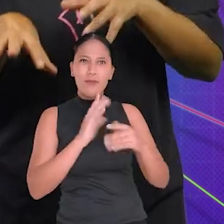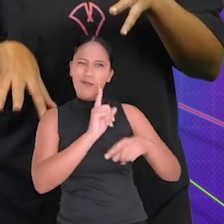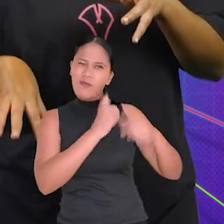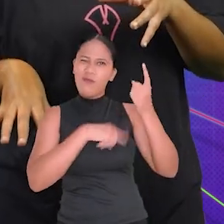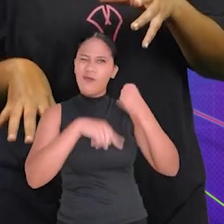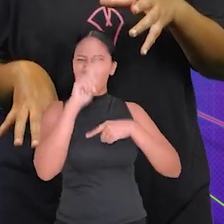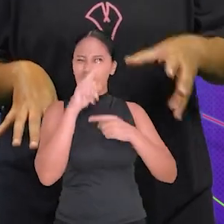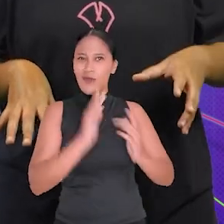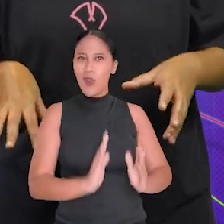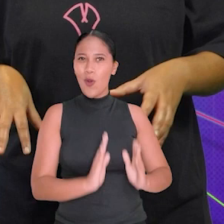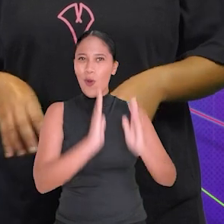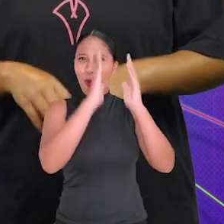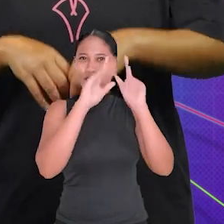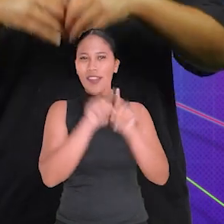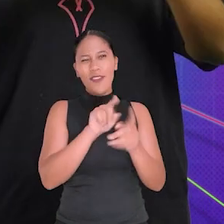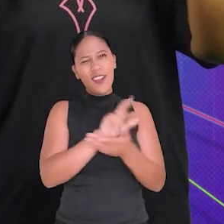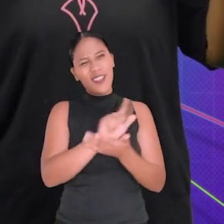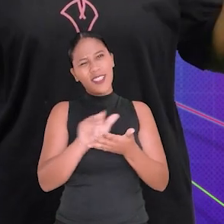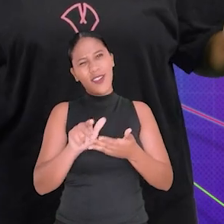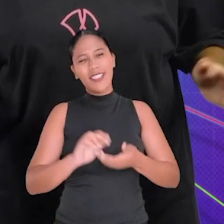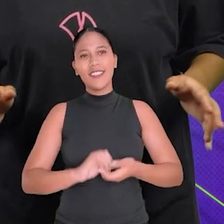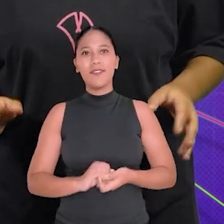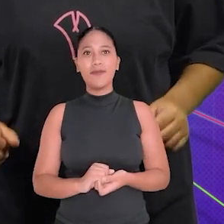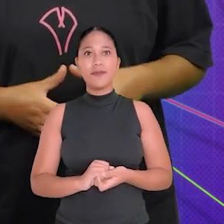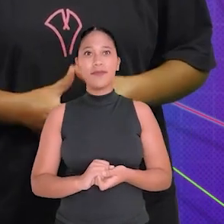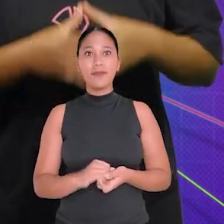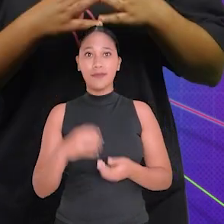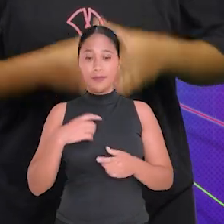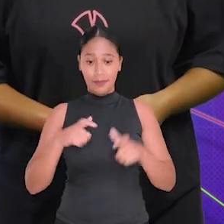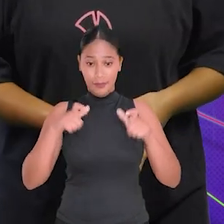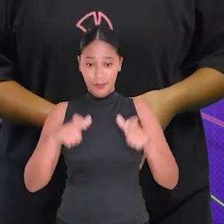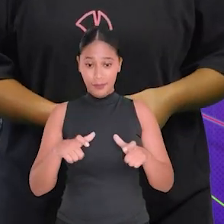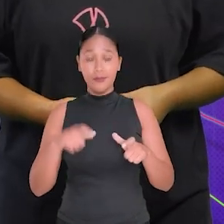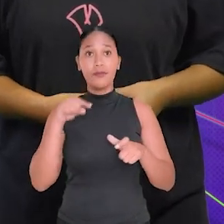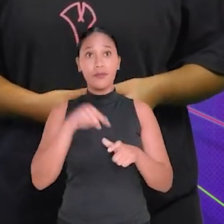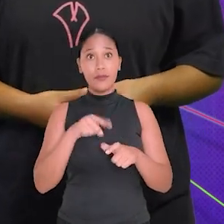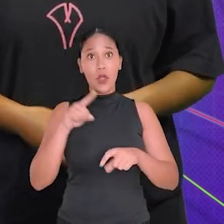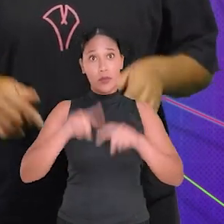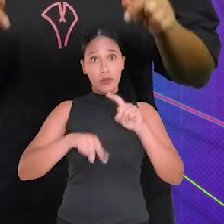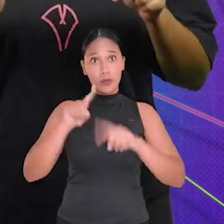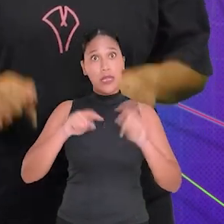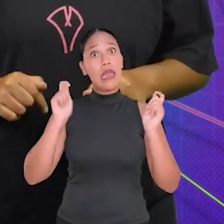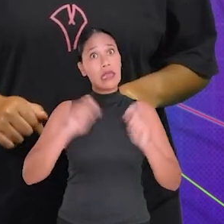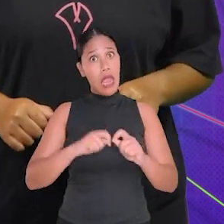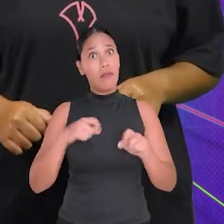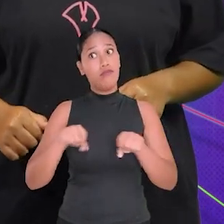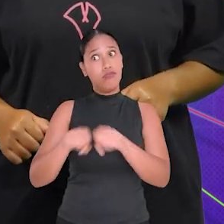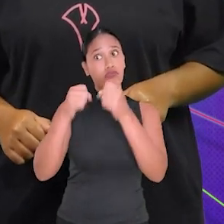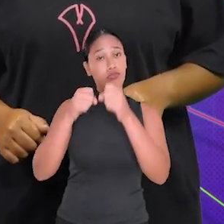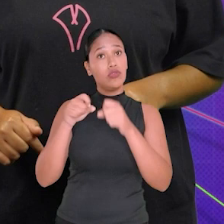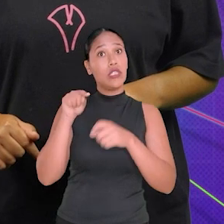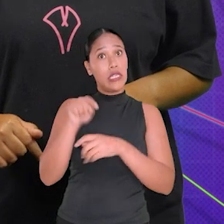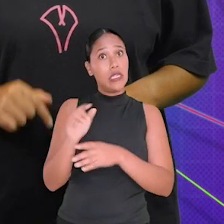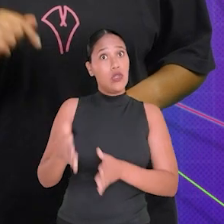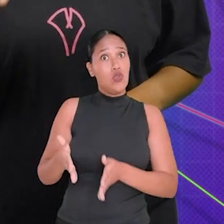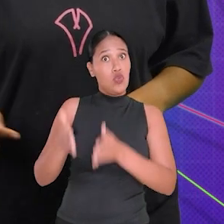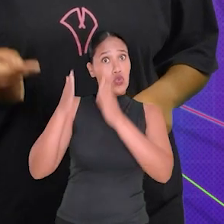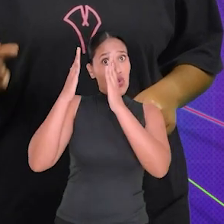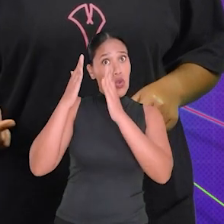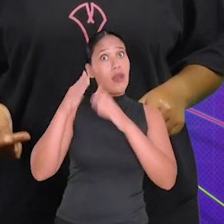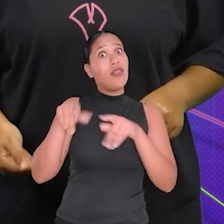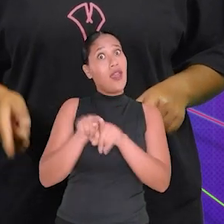especiais, upgrades para as torres e muitas outras coisas. A posição espacial desses objetos pode afetar a eficácia das torres